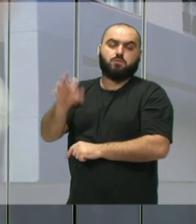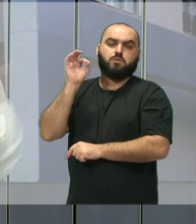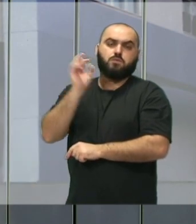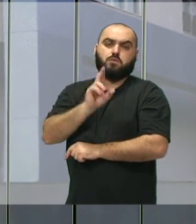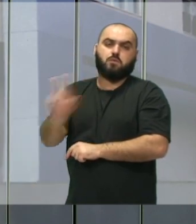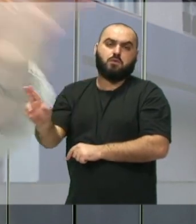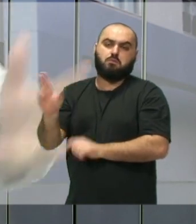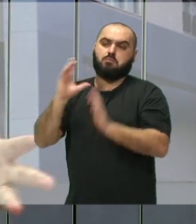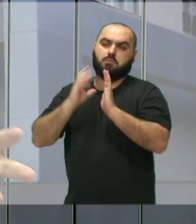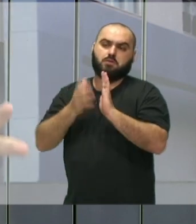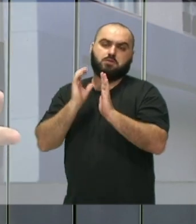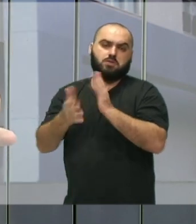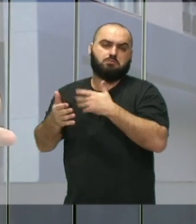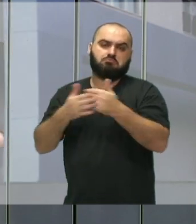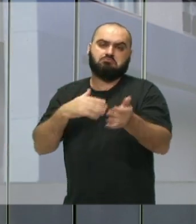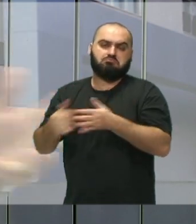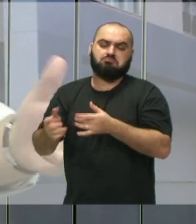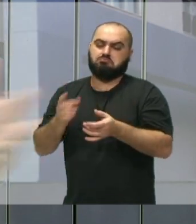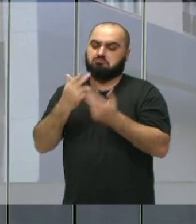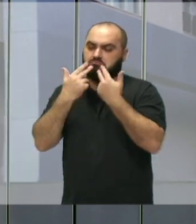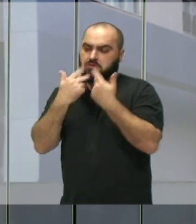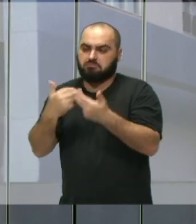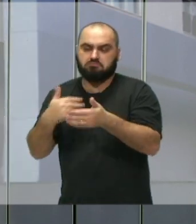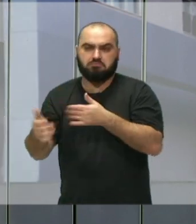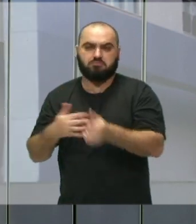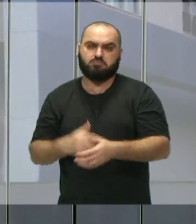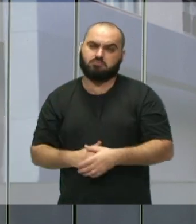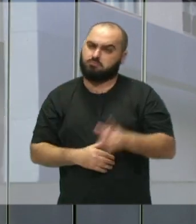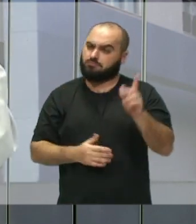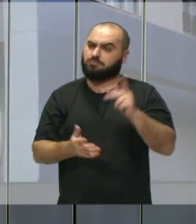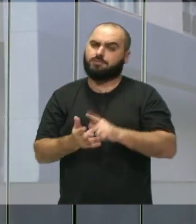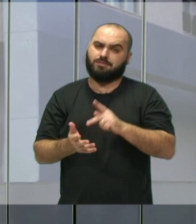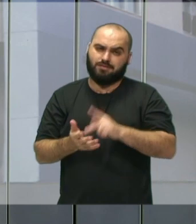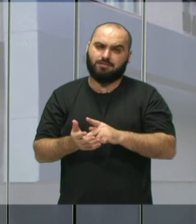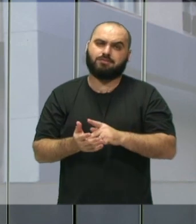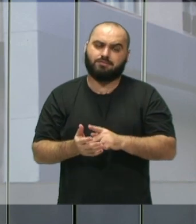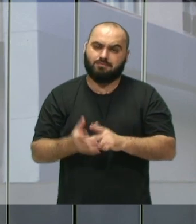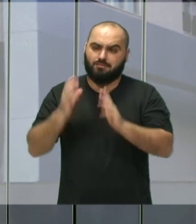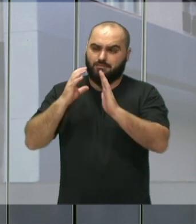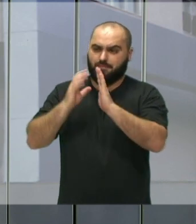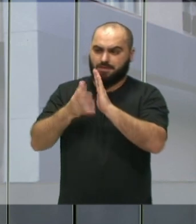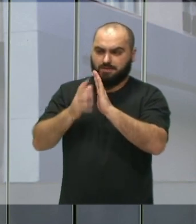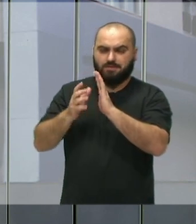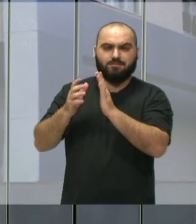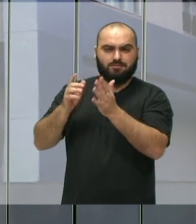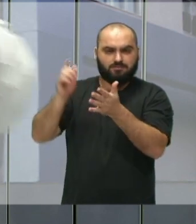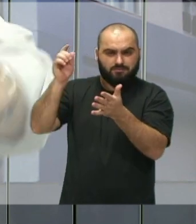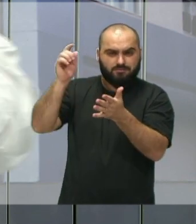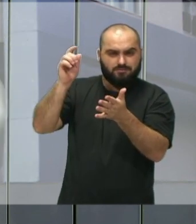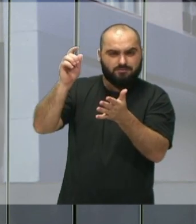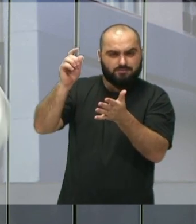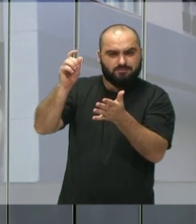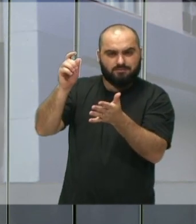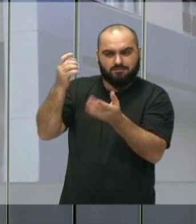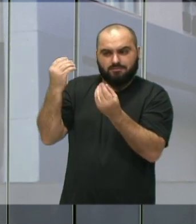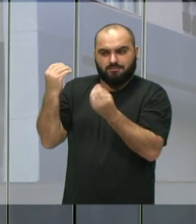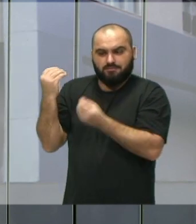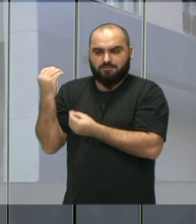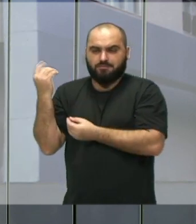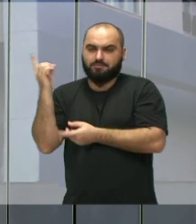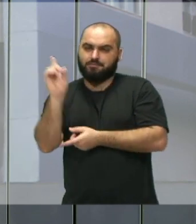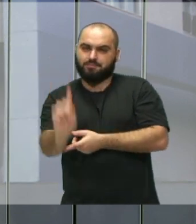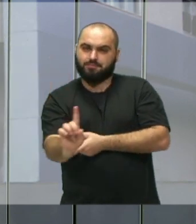alguém, algum partido, enfim, e, logicamente, o partido que o indicou, a pessoa, né, que o colocou